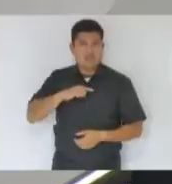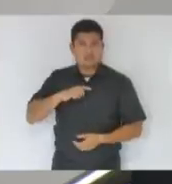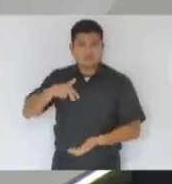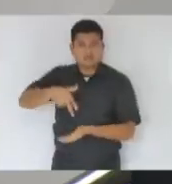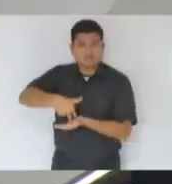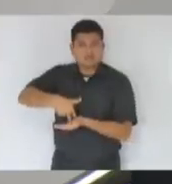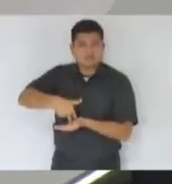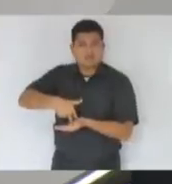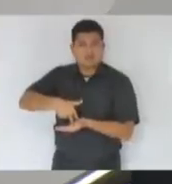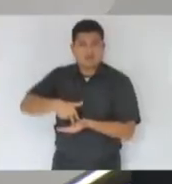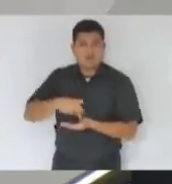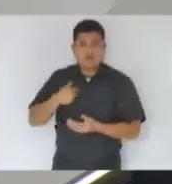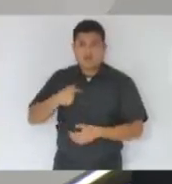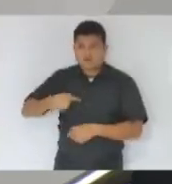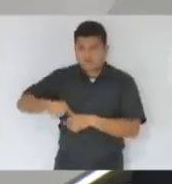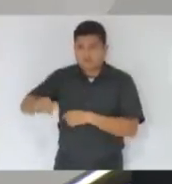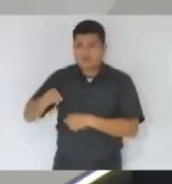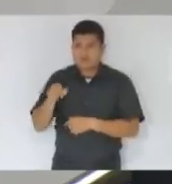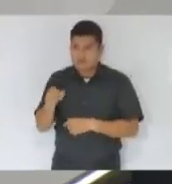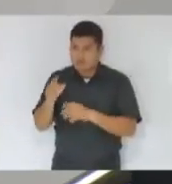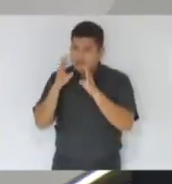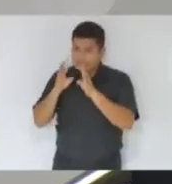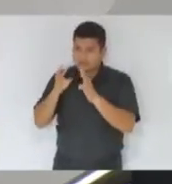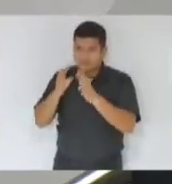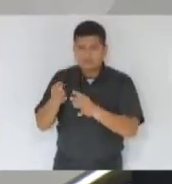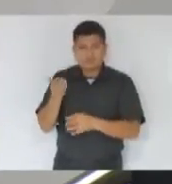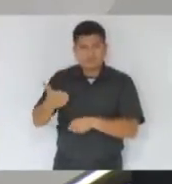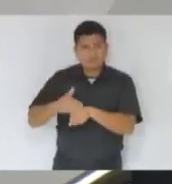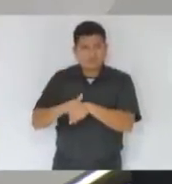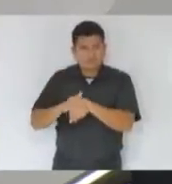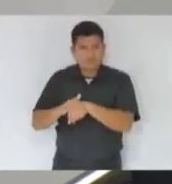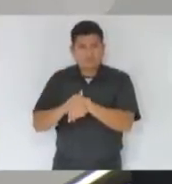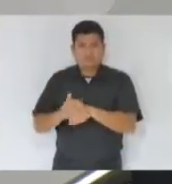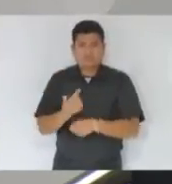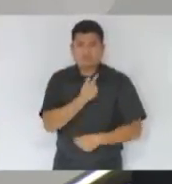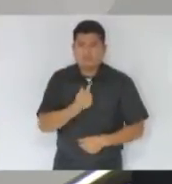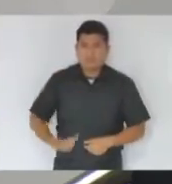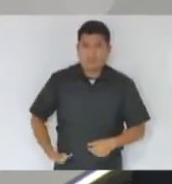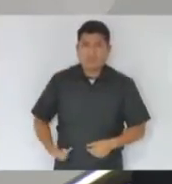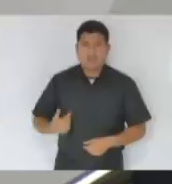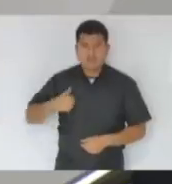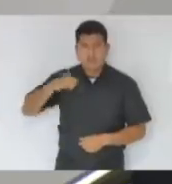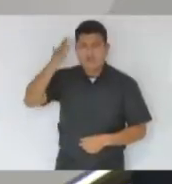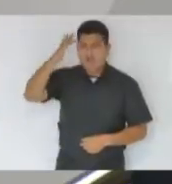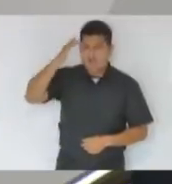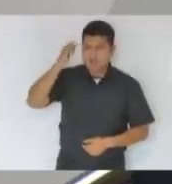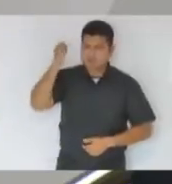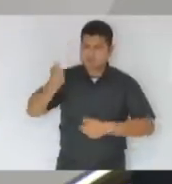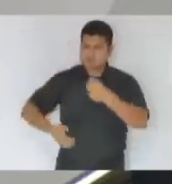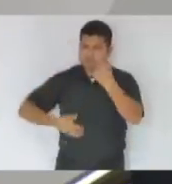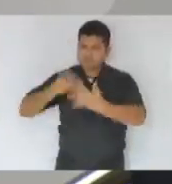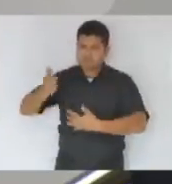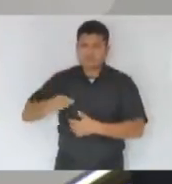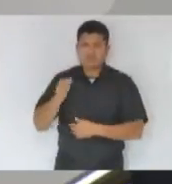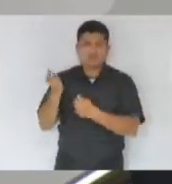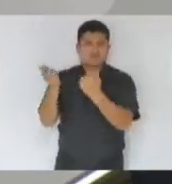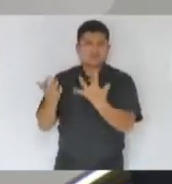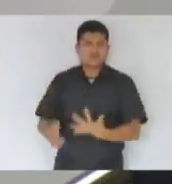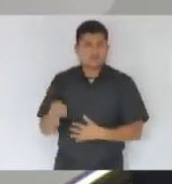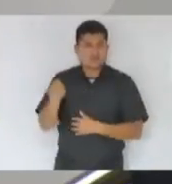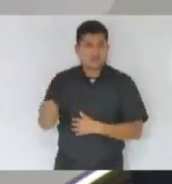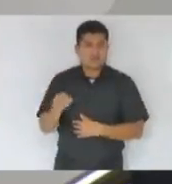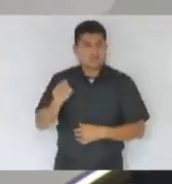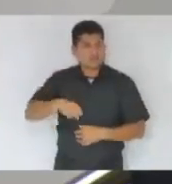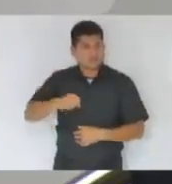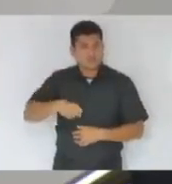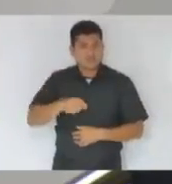para ouvir o senhor governador, sim. Falei para ele o que eu achava, sim. E se o deputado